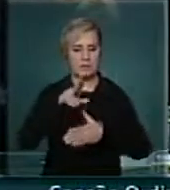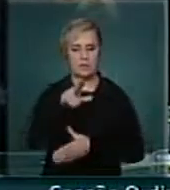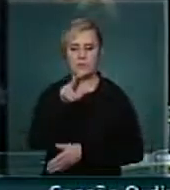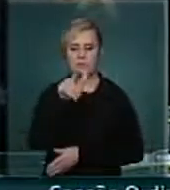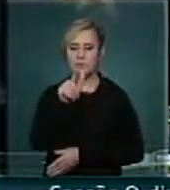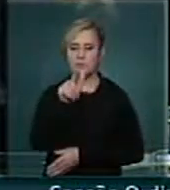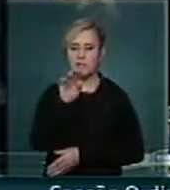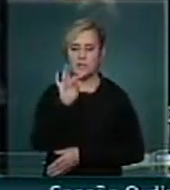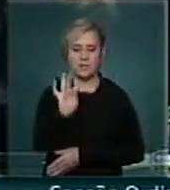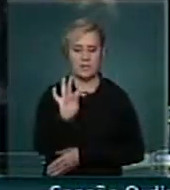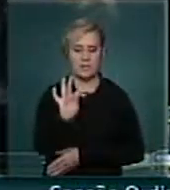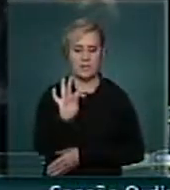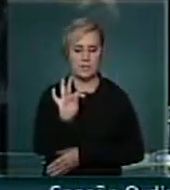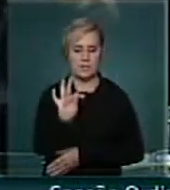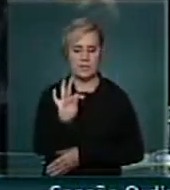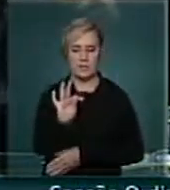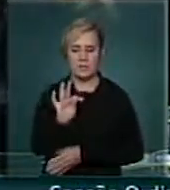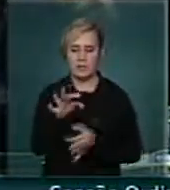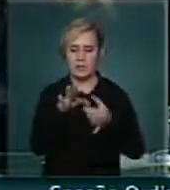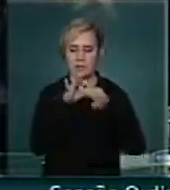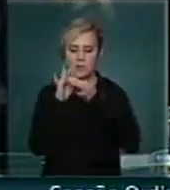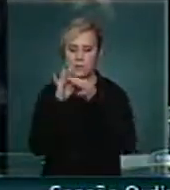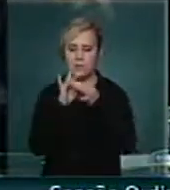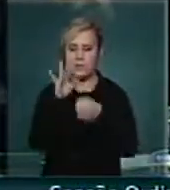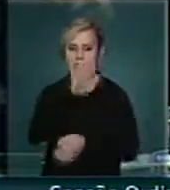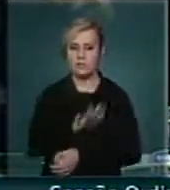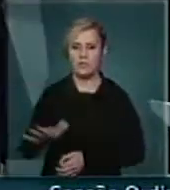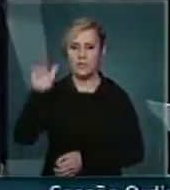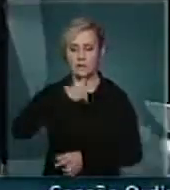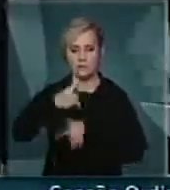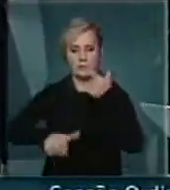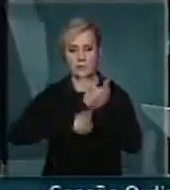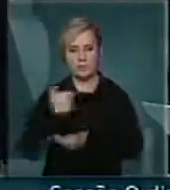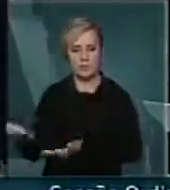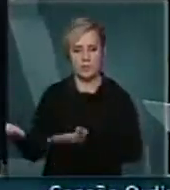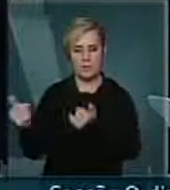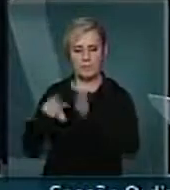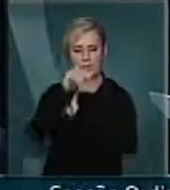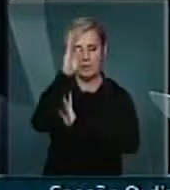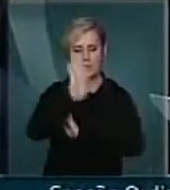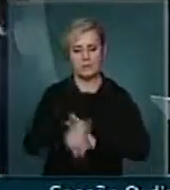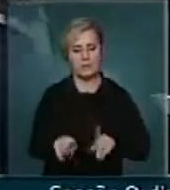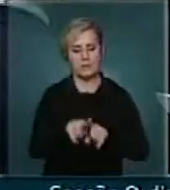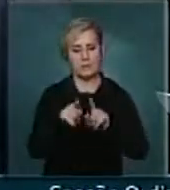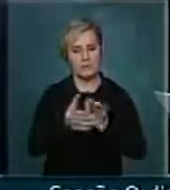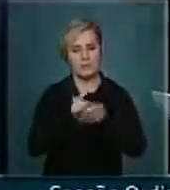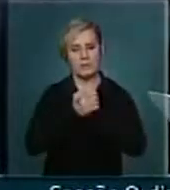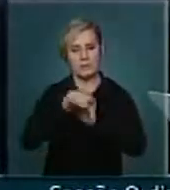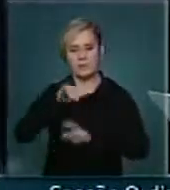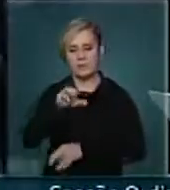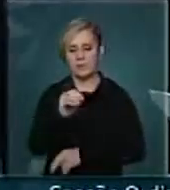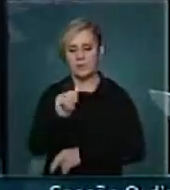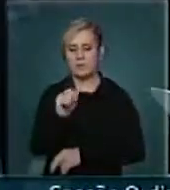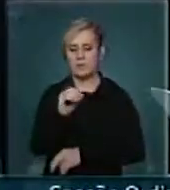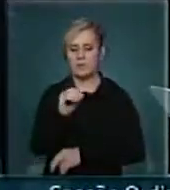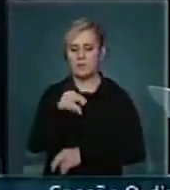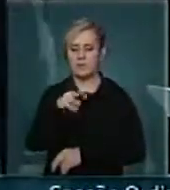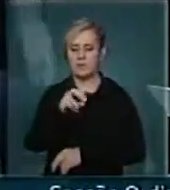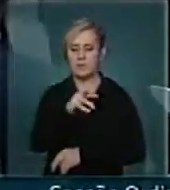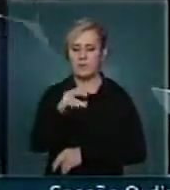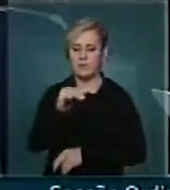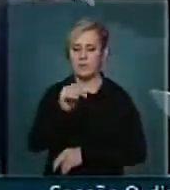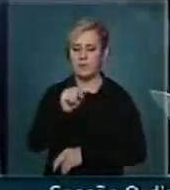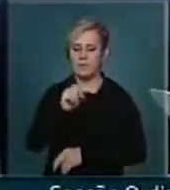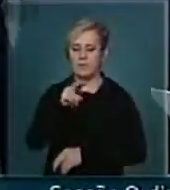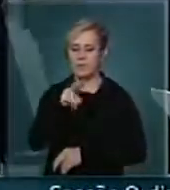UGT, União Geral dos Trabalhadores Jovem do Brasil, e saudando o João Marcos Vidal, que é o secretário-geral